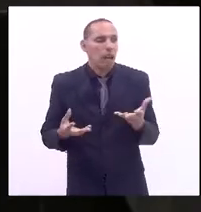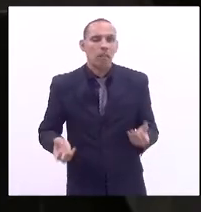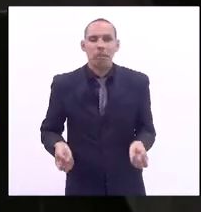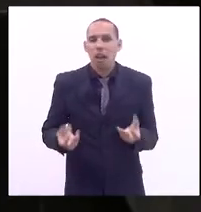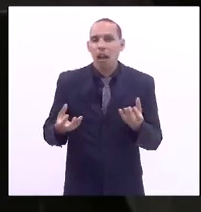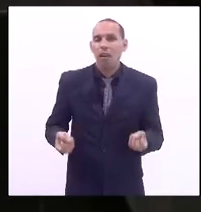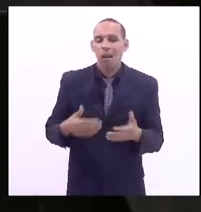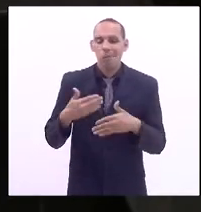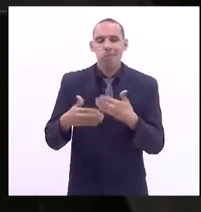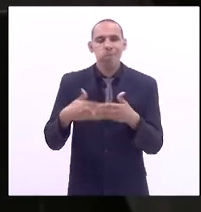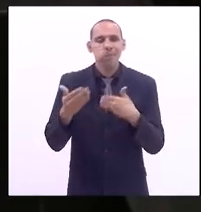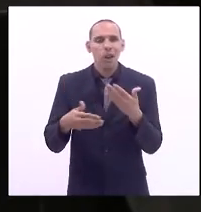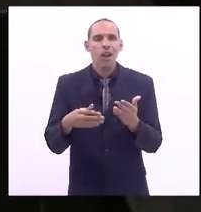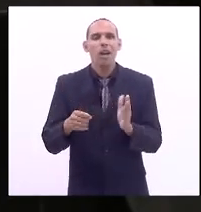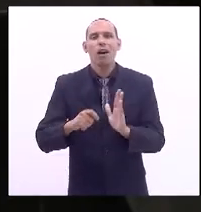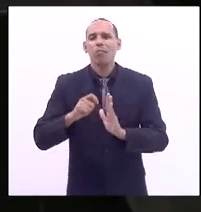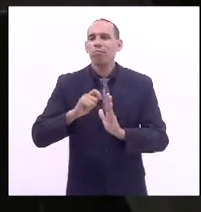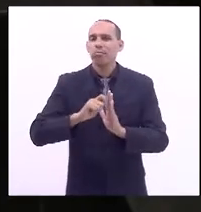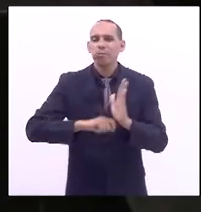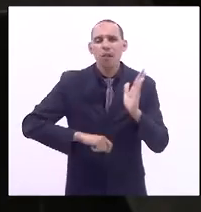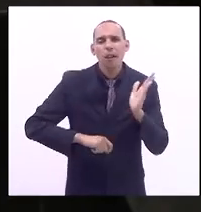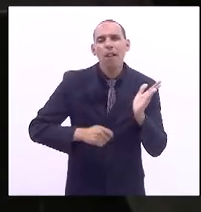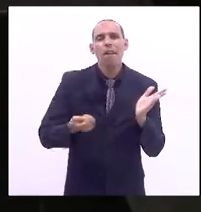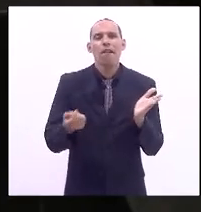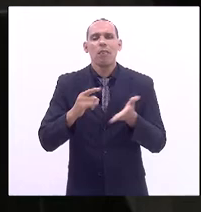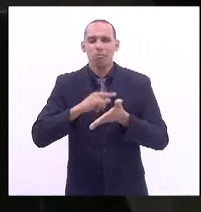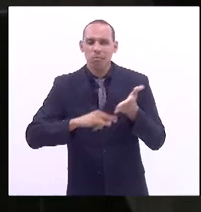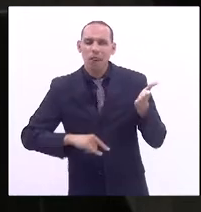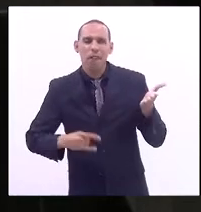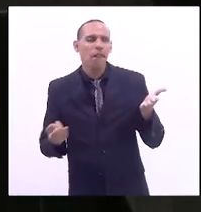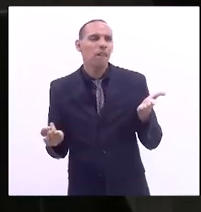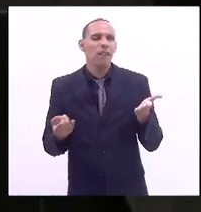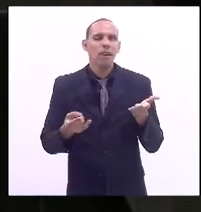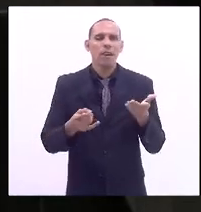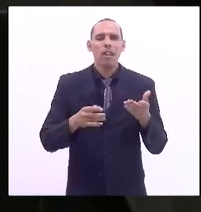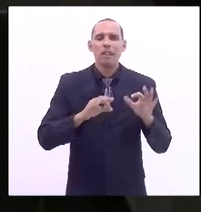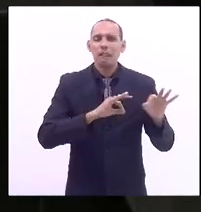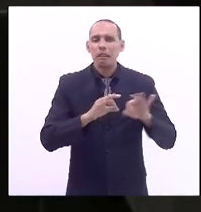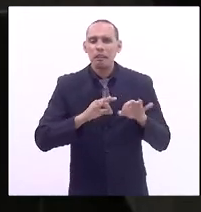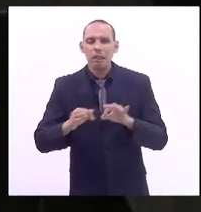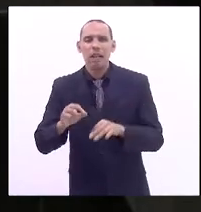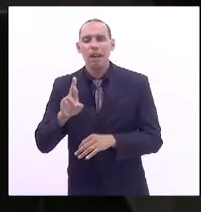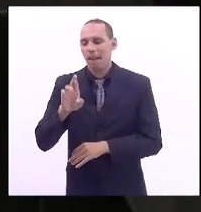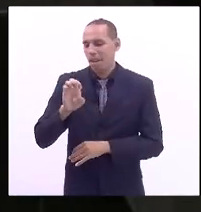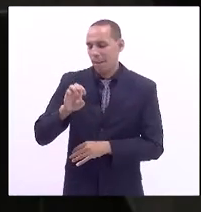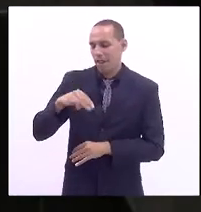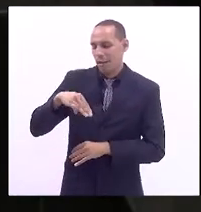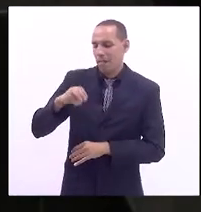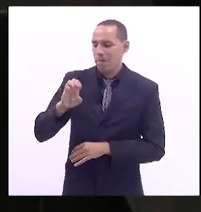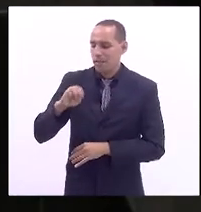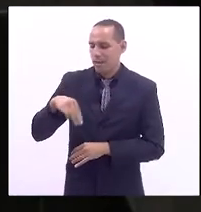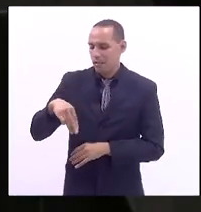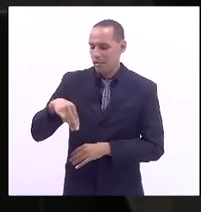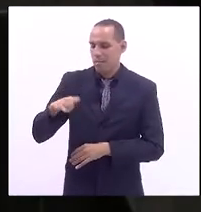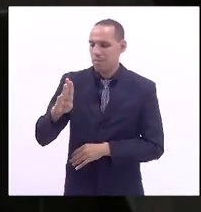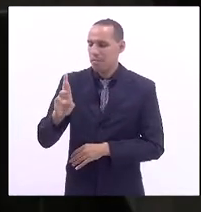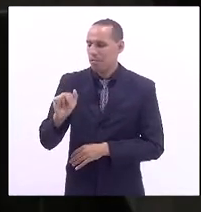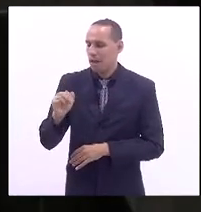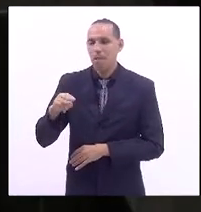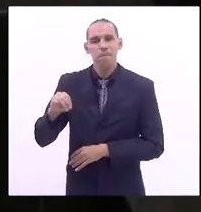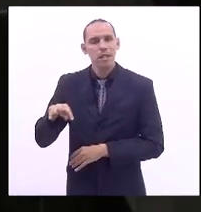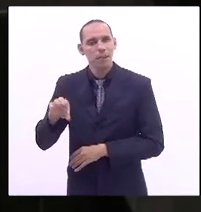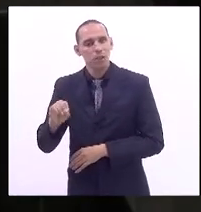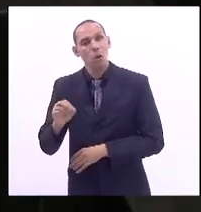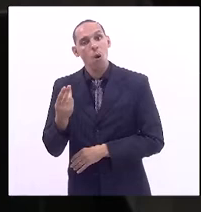nesse processo de escritura a regularização é remembramento e desmembramento e